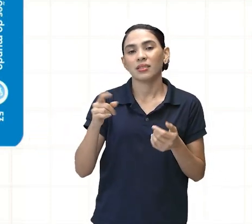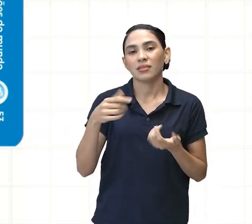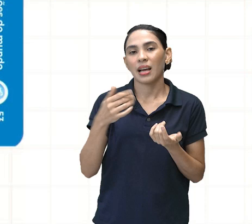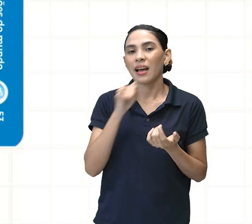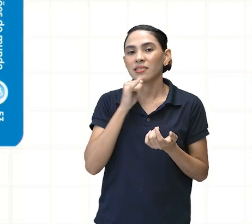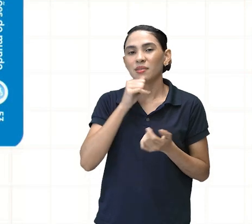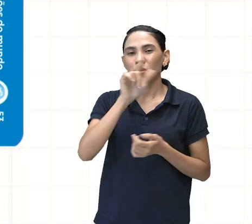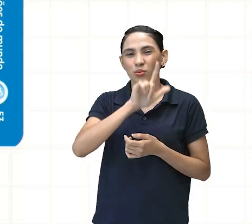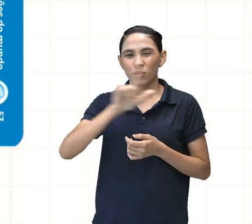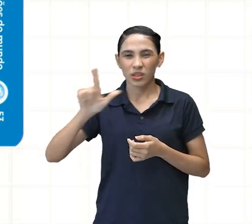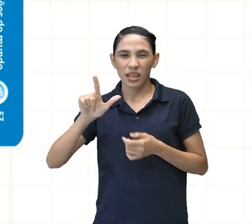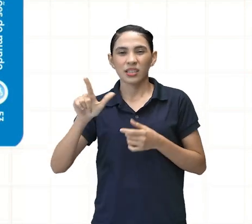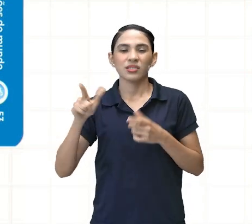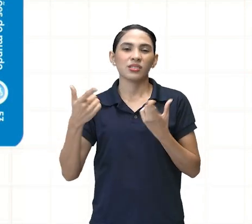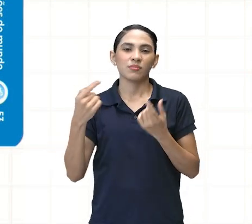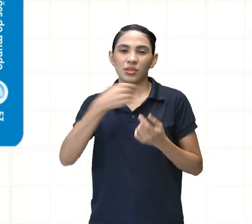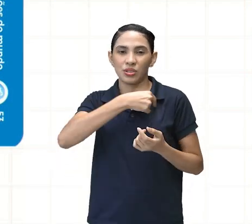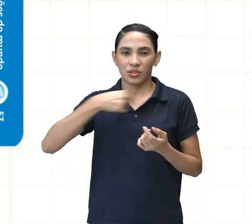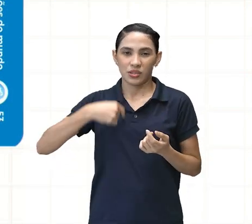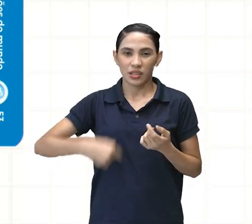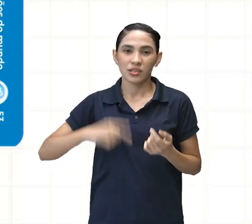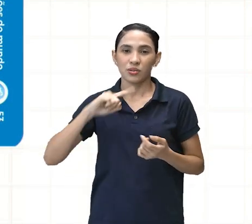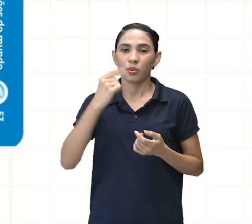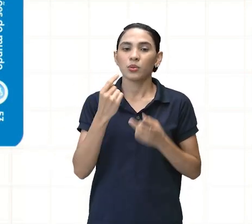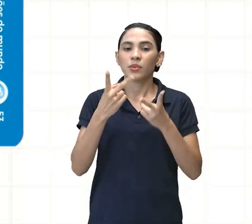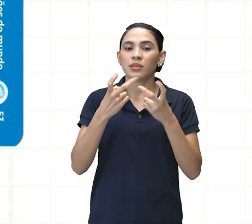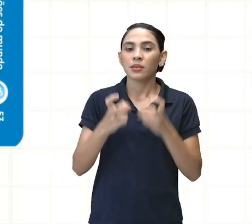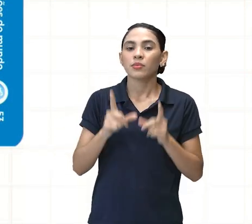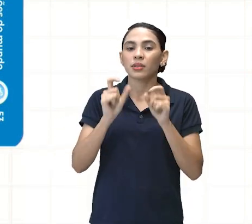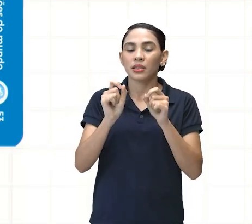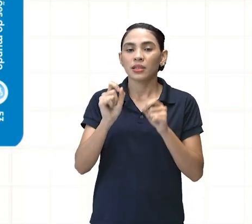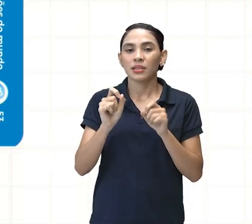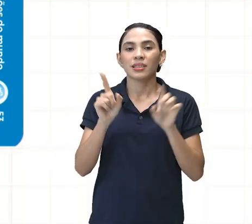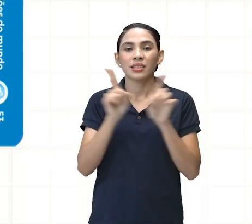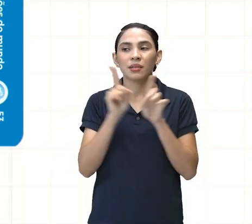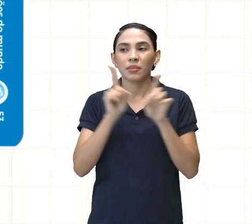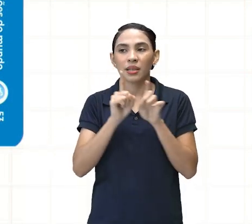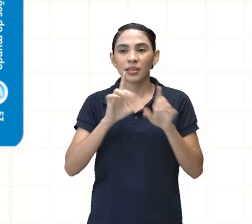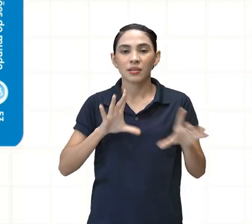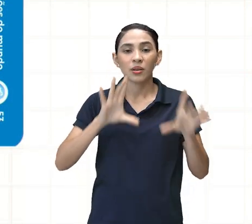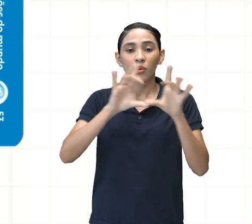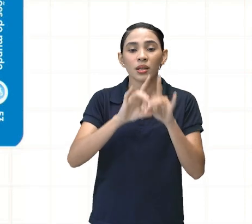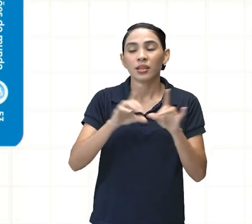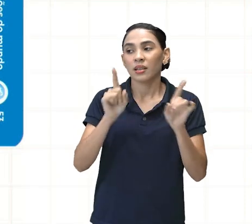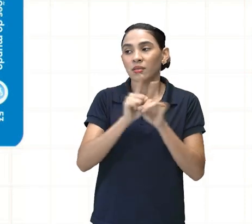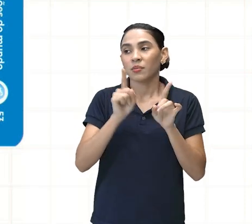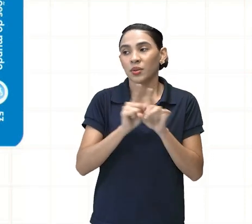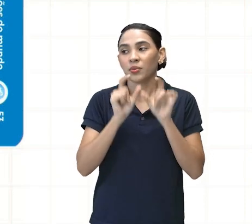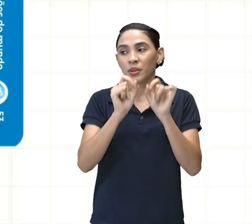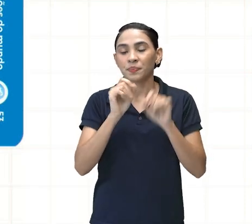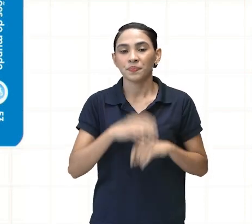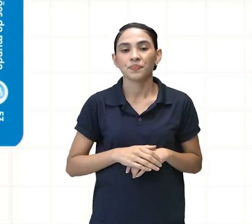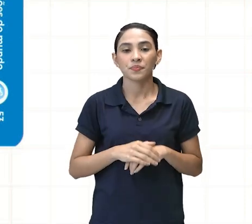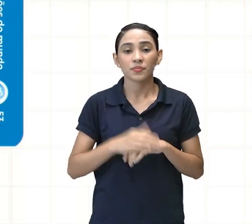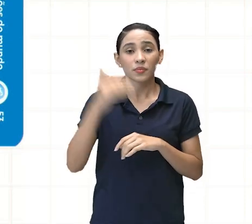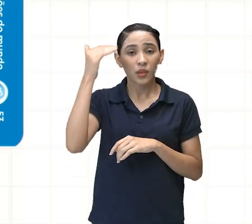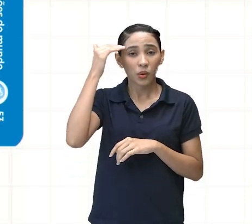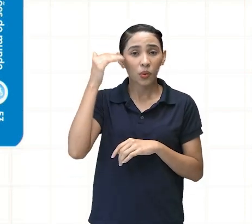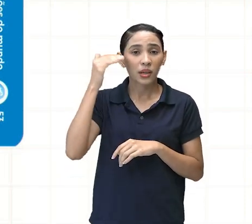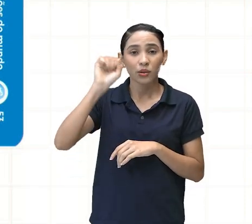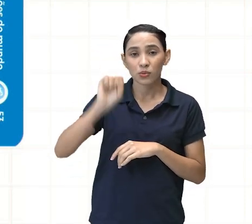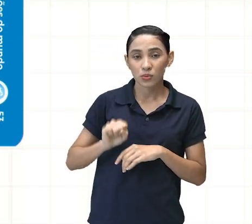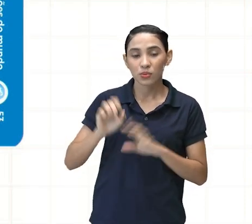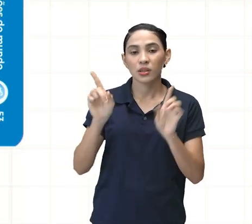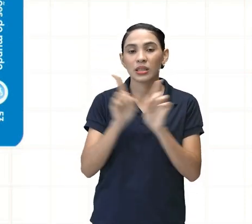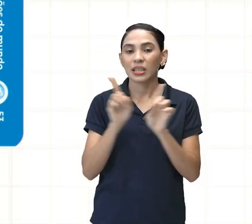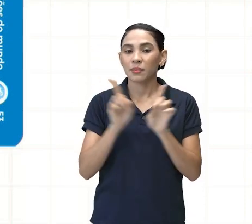aí do leste chinês, né, a gente pode observar que vai estar muito mais conectado, né, com a Coreia do Sul